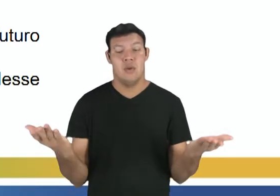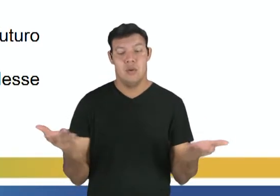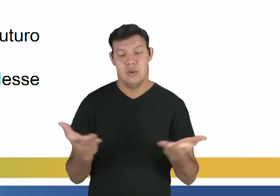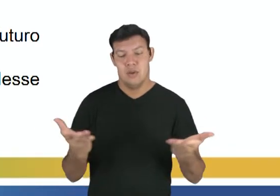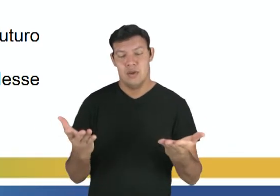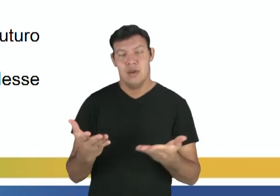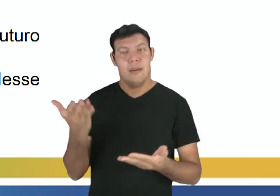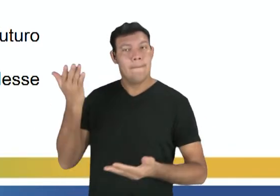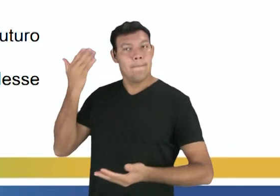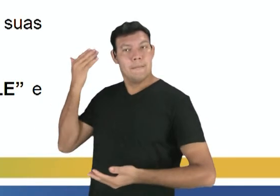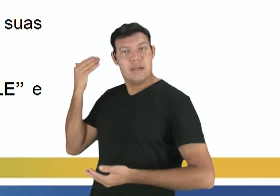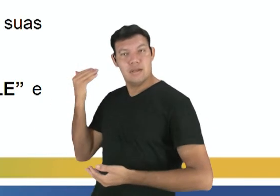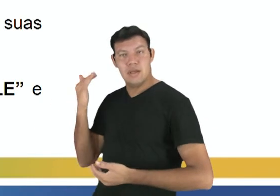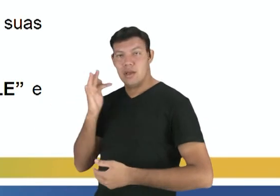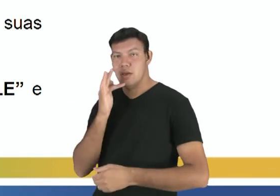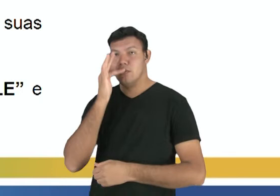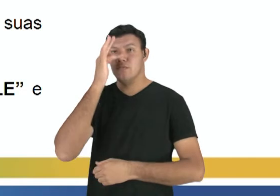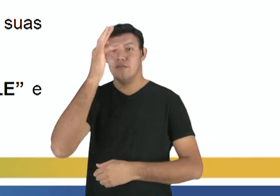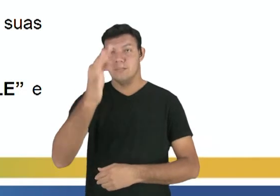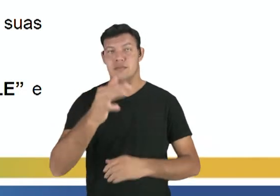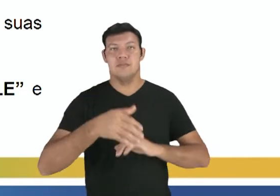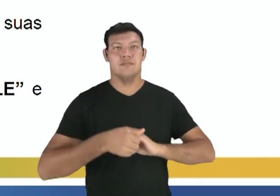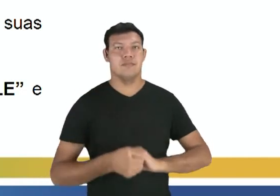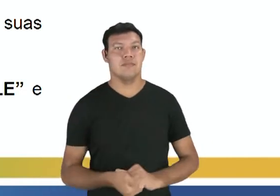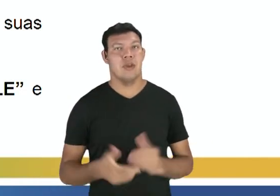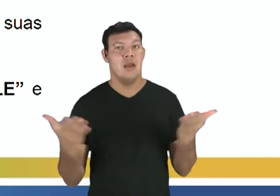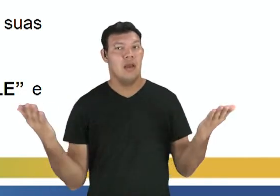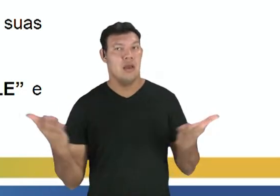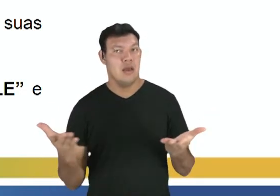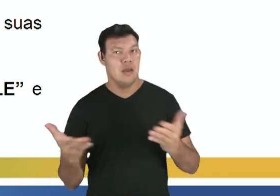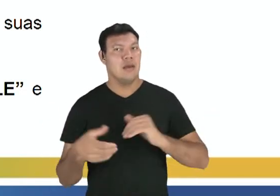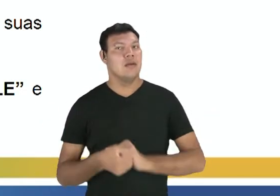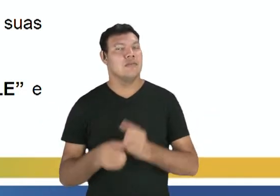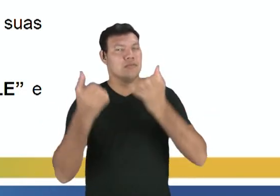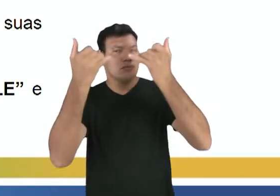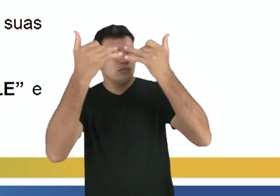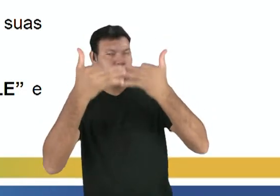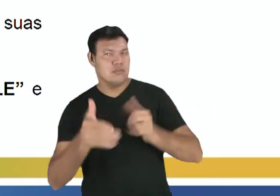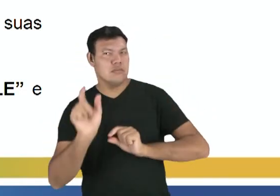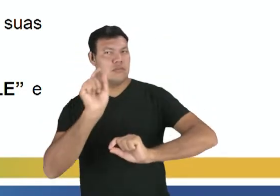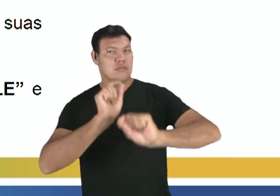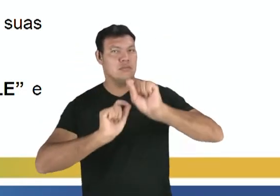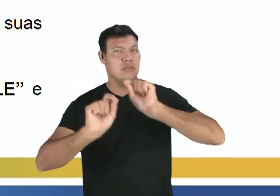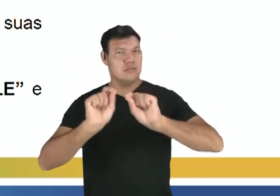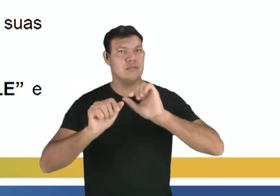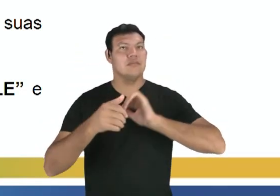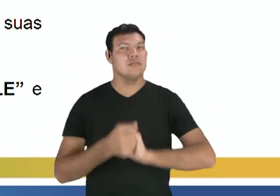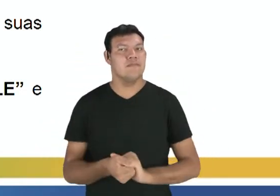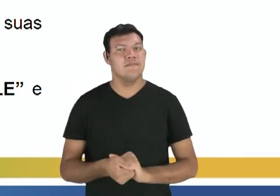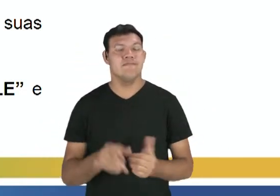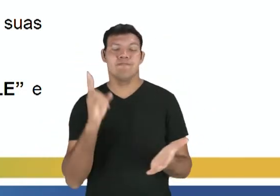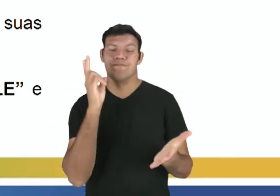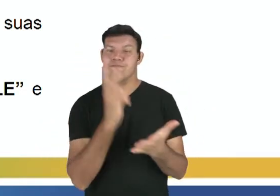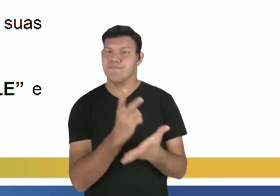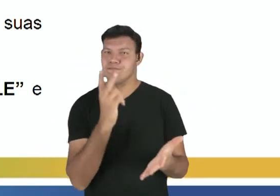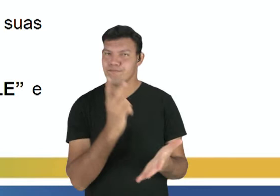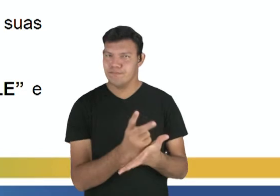passado, futuro. Vamos continuar. Agora eu vou falar para vocês sobre esses mesmos